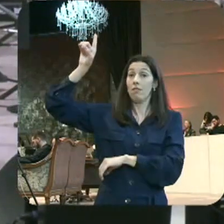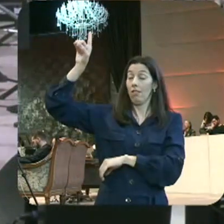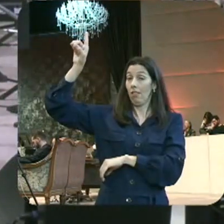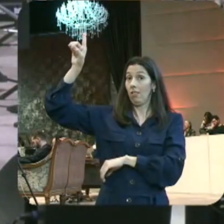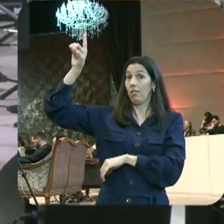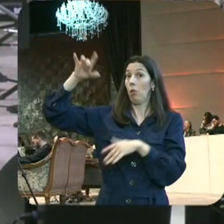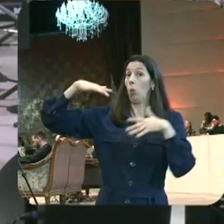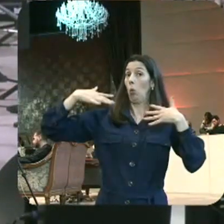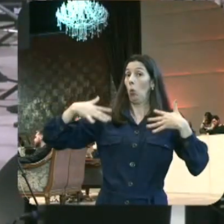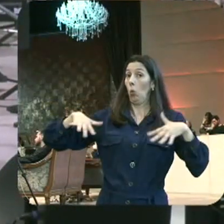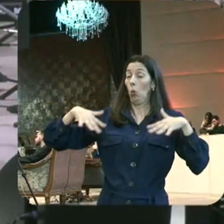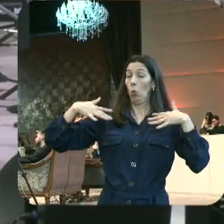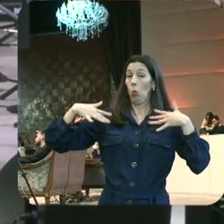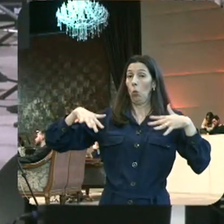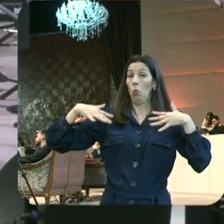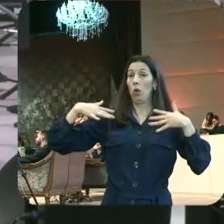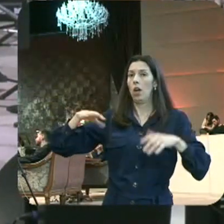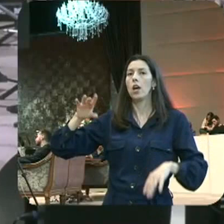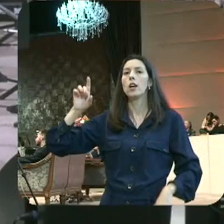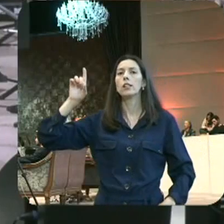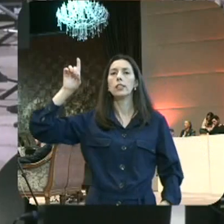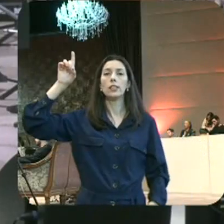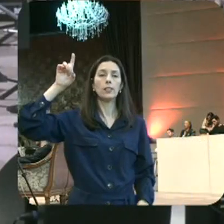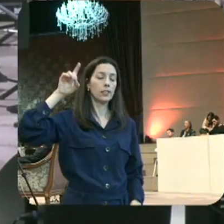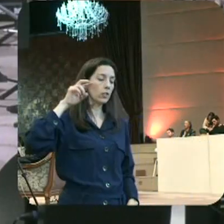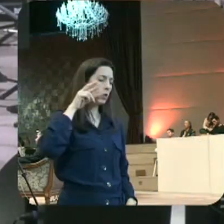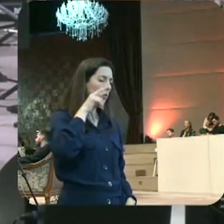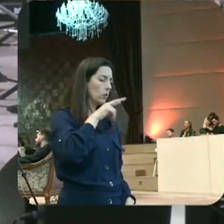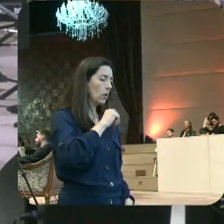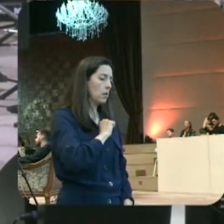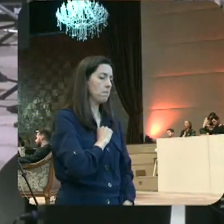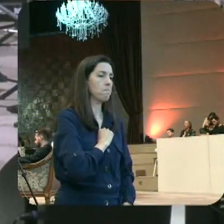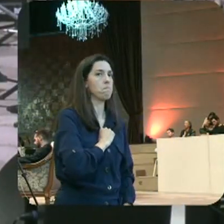que Deus sente raiva.